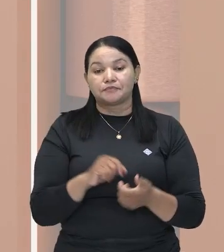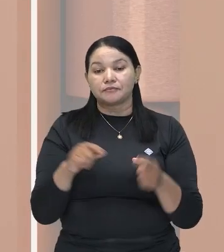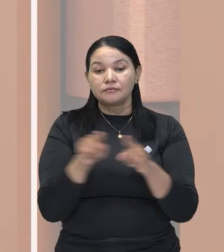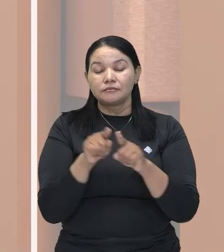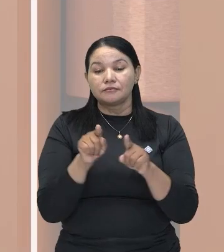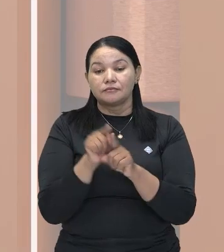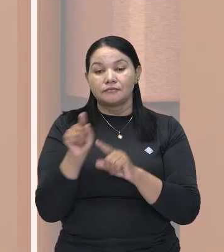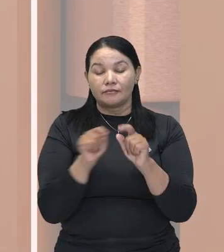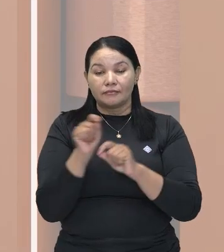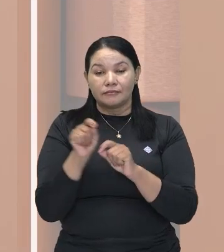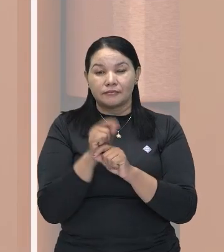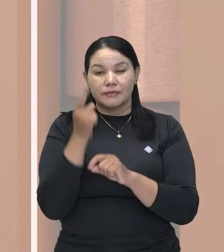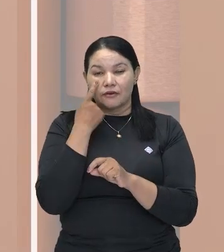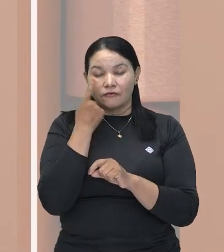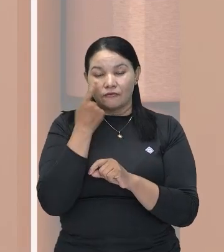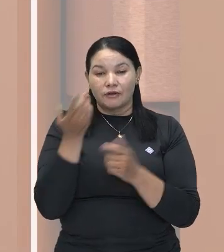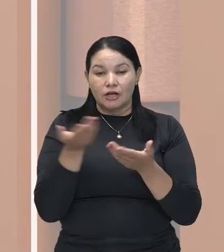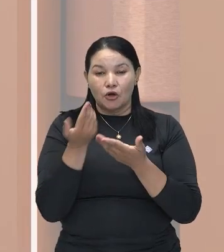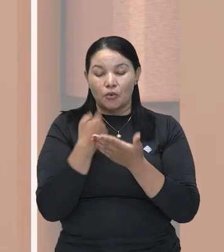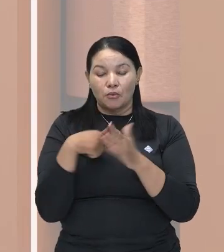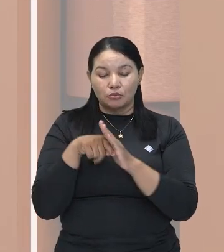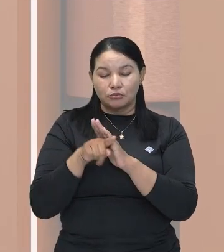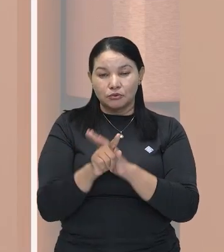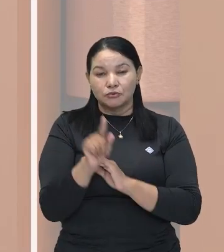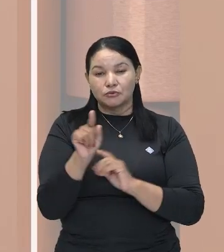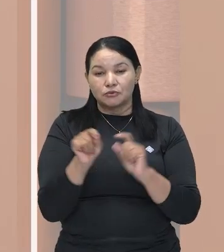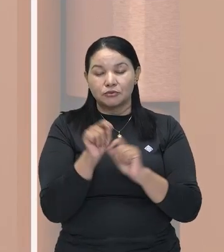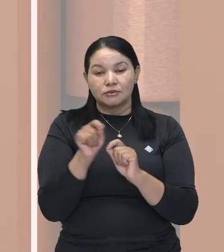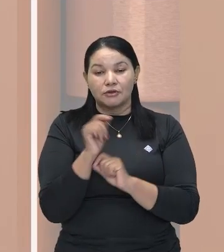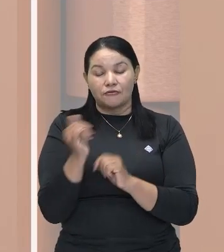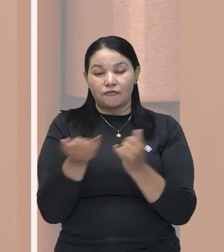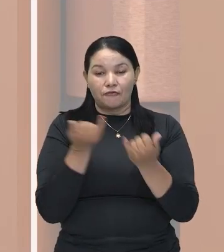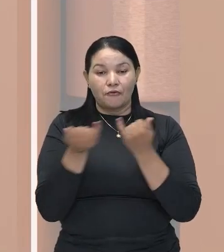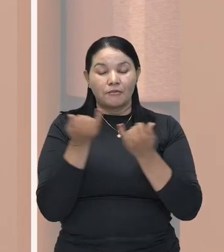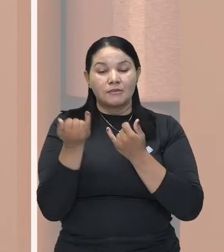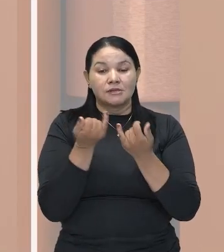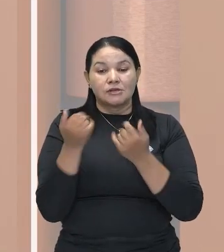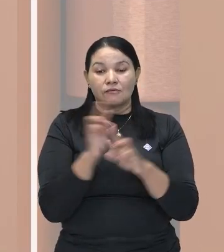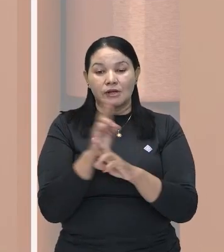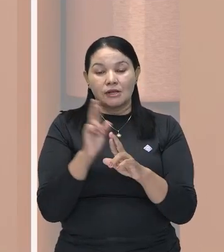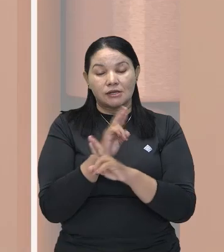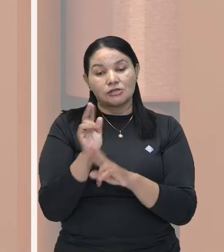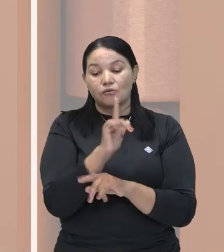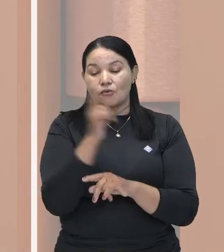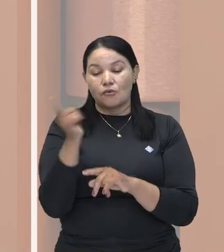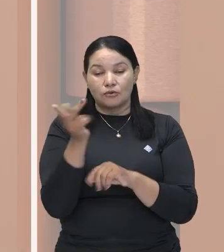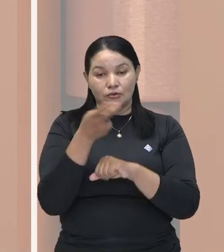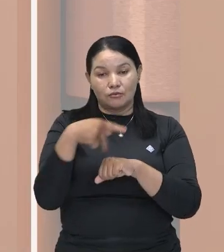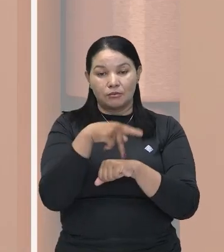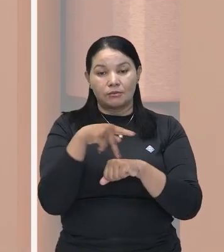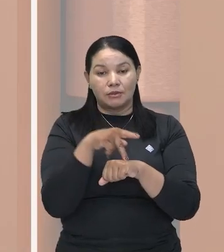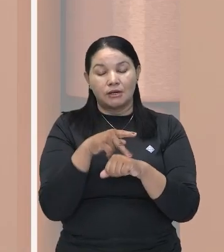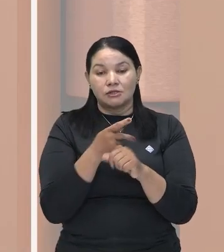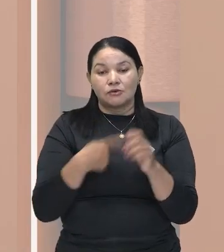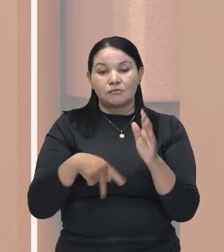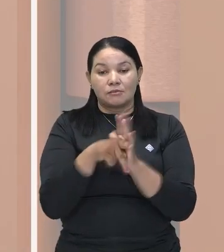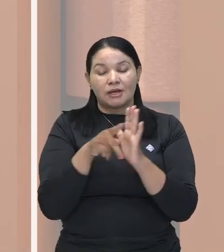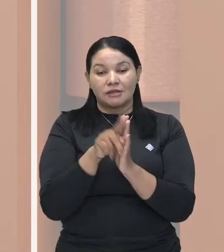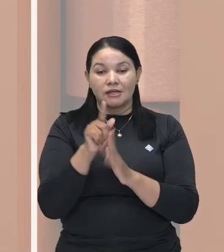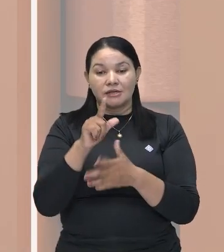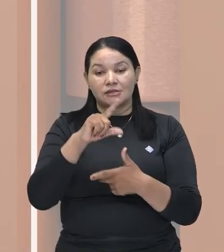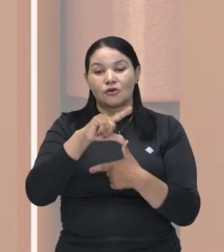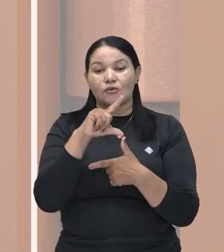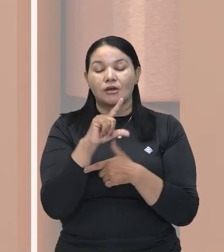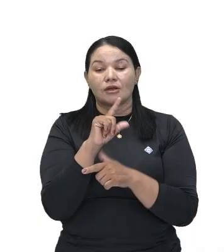verificar um pouco mais, né, trazendo aqui algumas informações em relação a um outro país da América Latina, que é